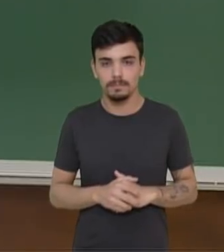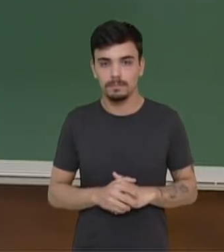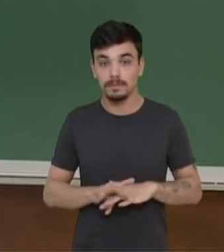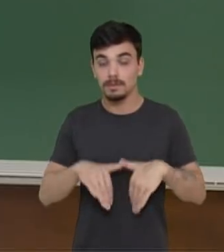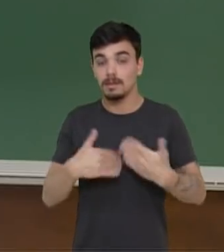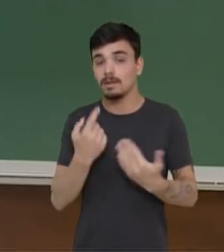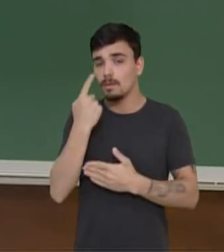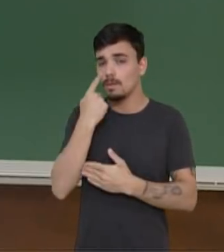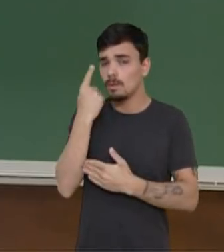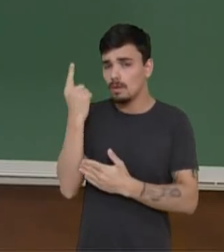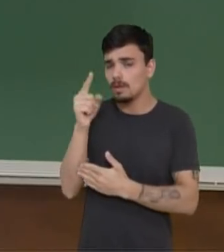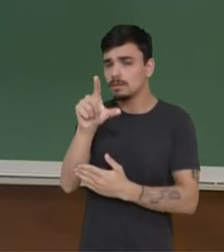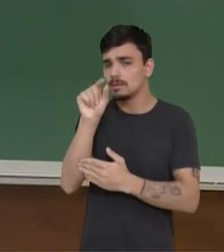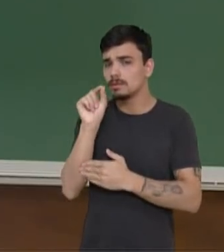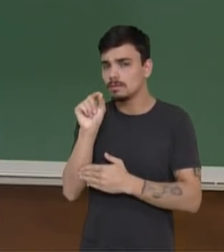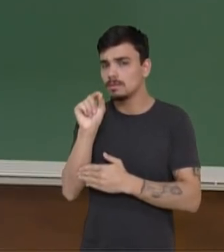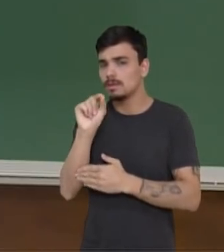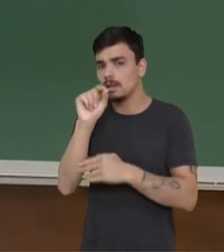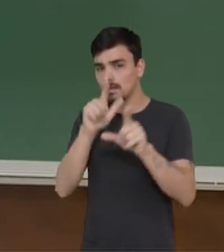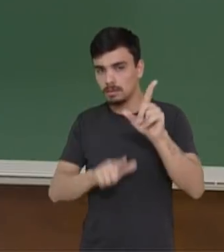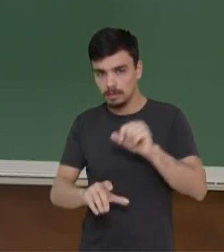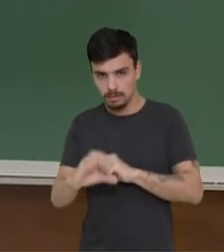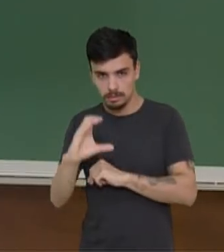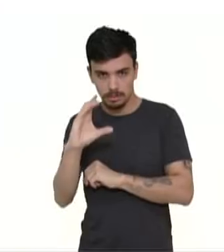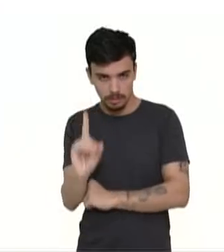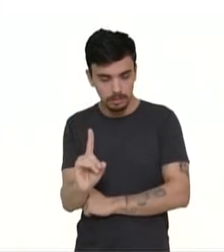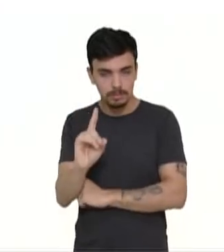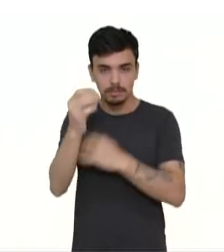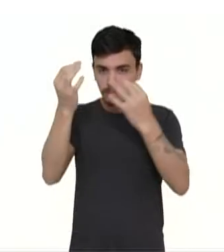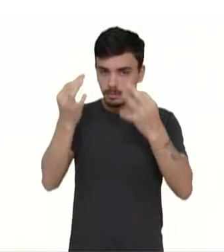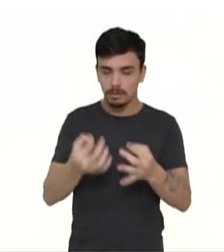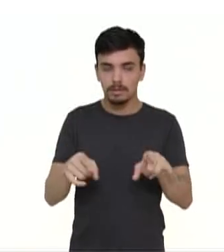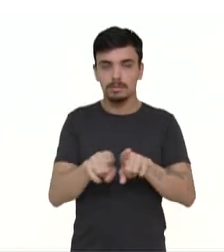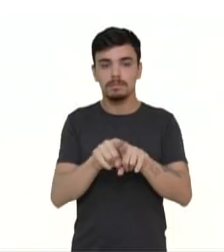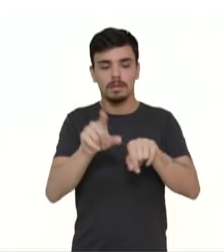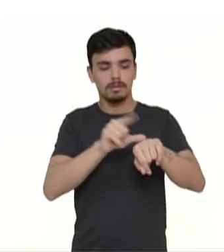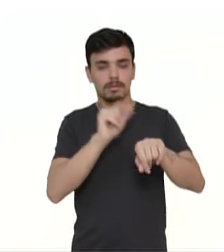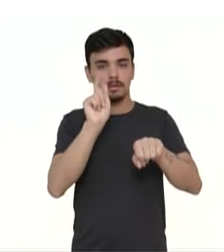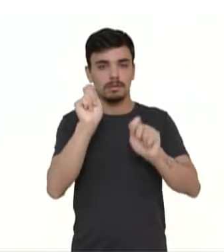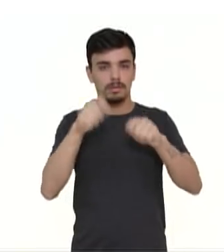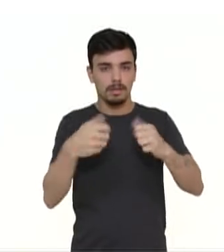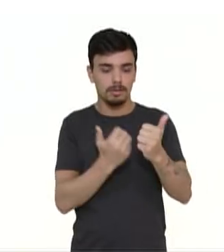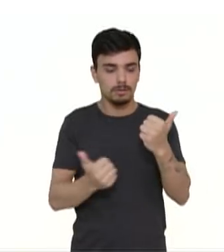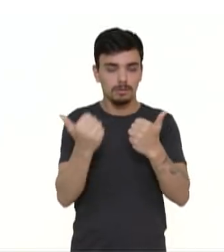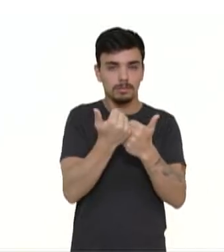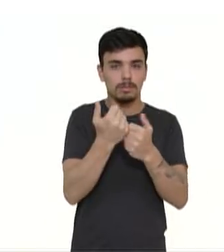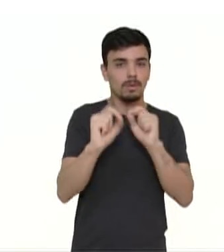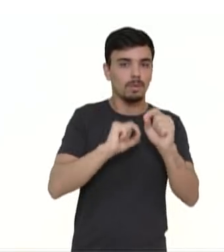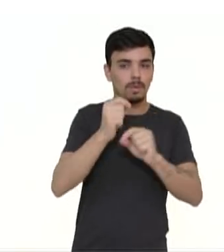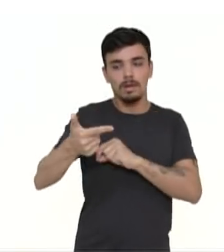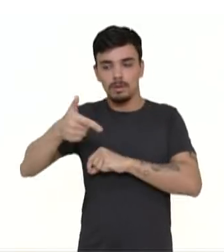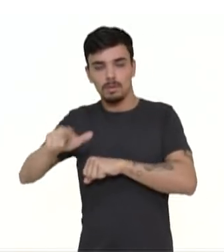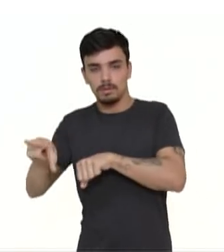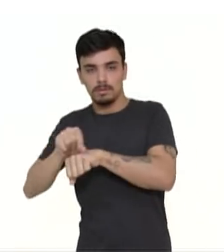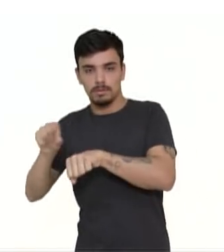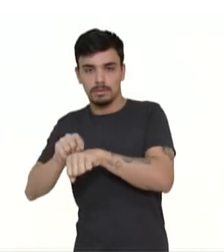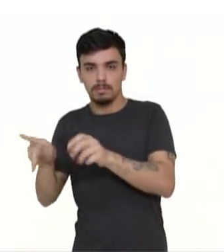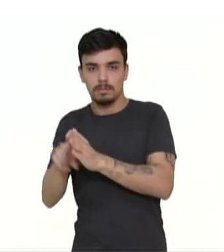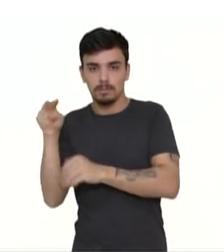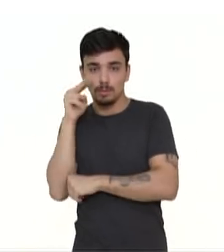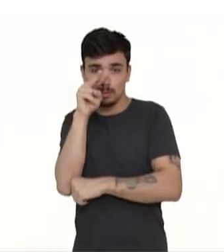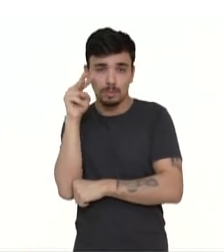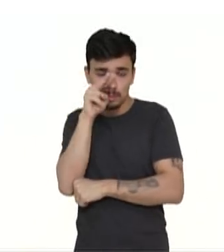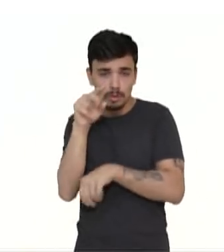Então, o pessoal acertou quem assinalou a letra D. Né? Os advérbios poderiam ser substituídos por outros advérbios de